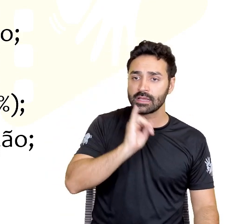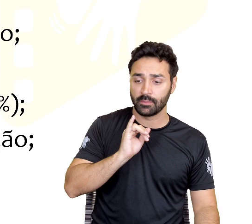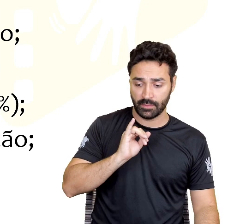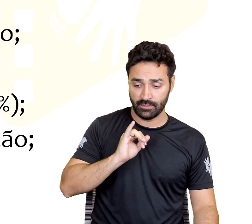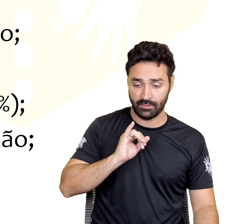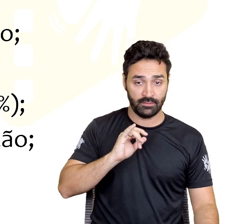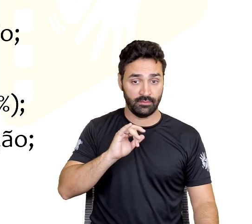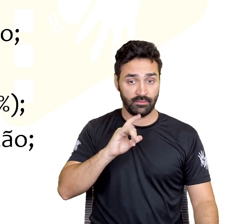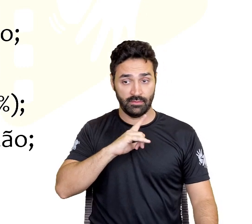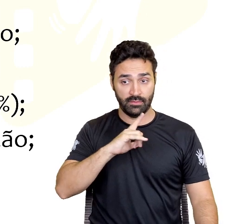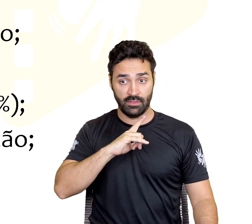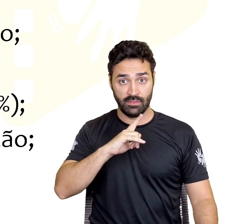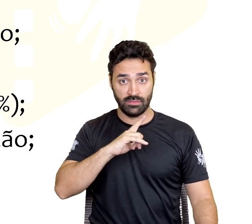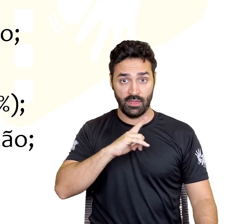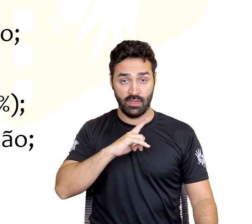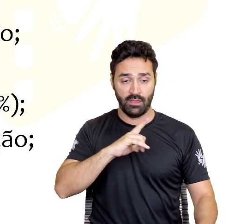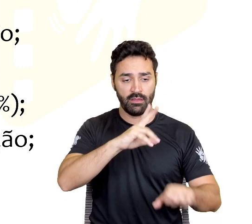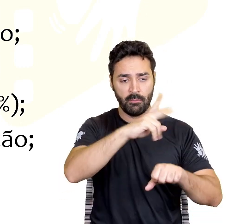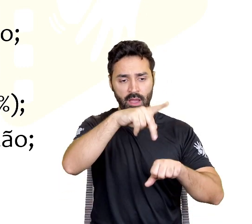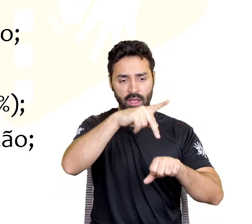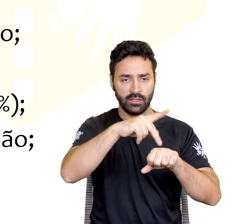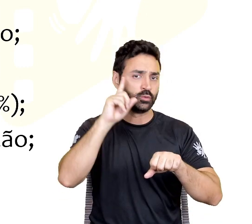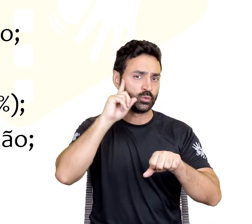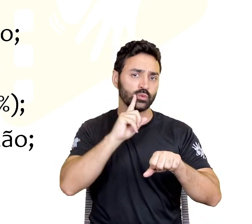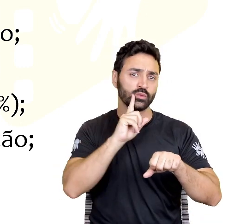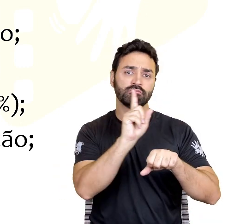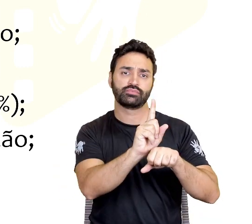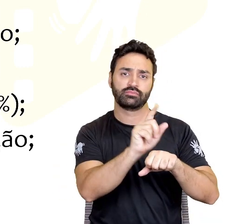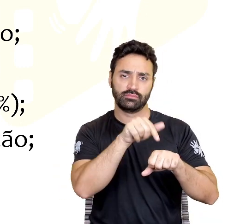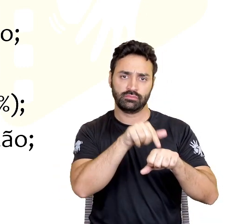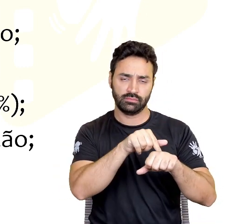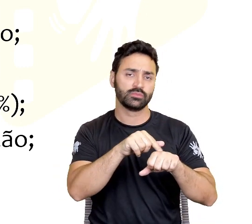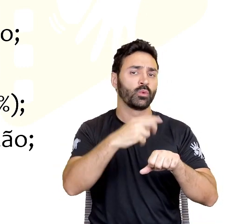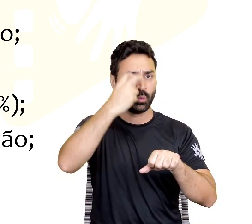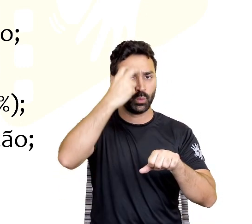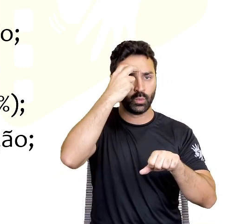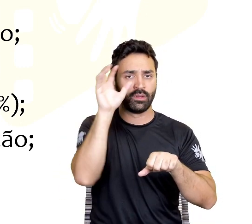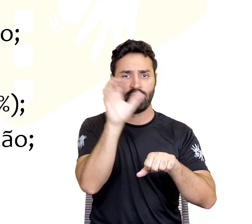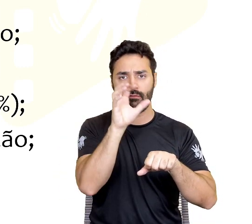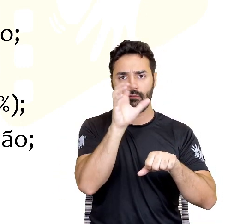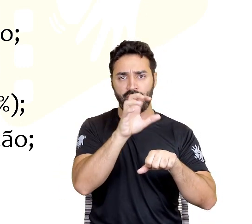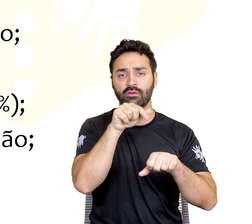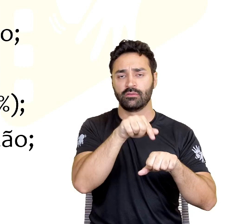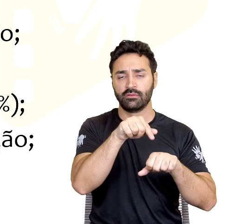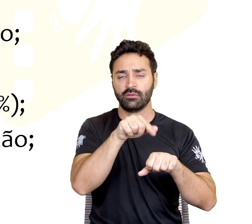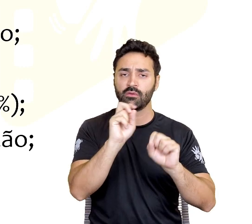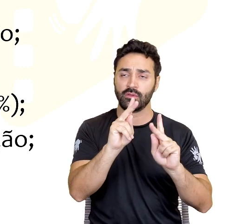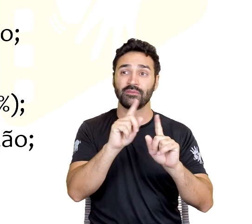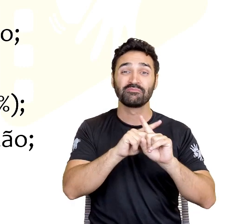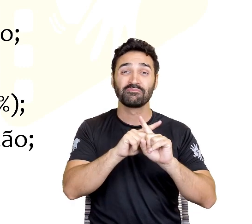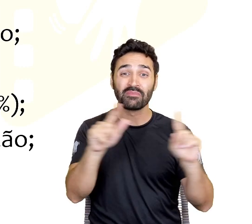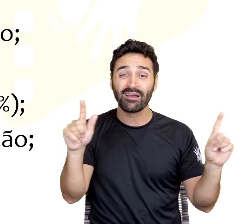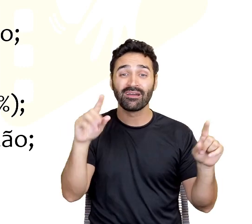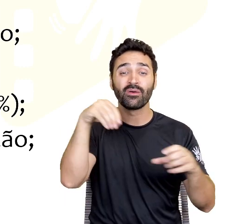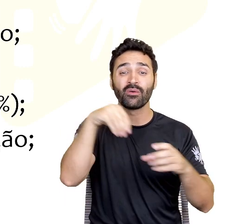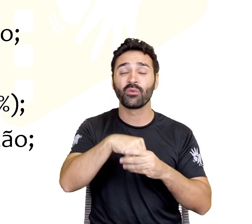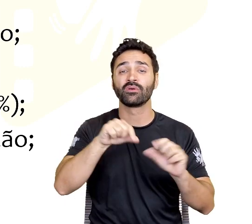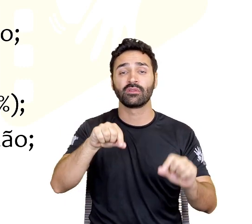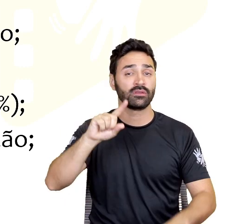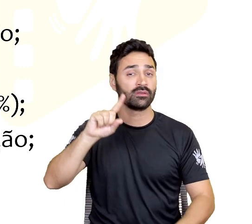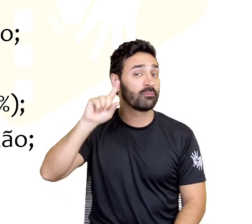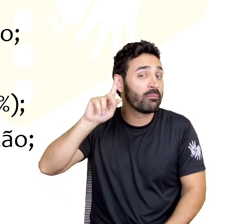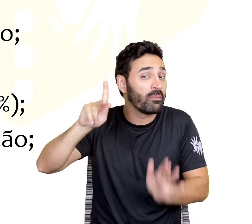cultura daquele país interfira na sua formação como pessoa, como cidadão, existe o que nós chamamos de cultura